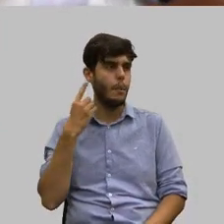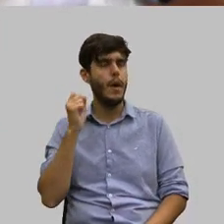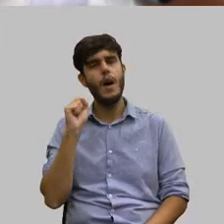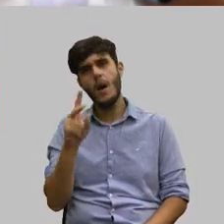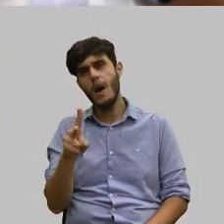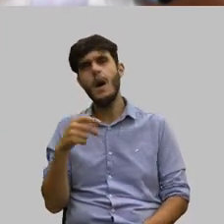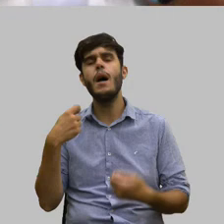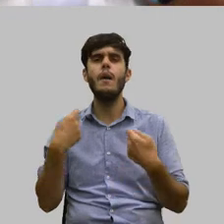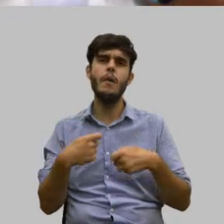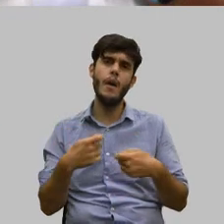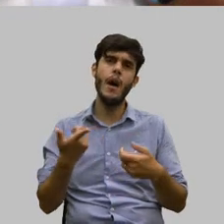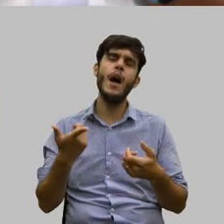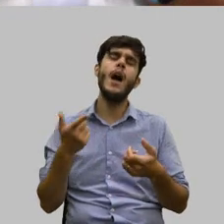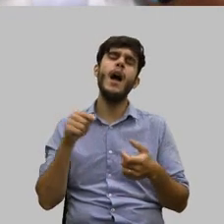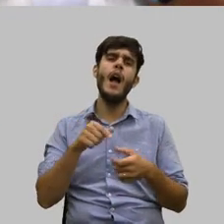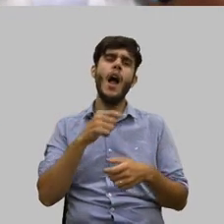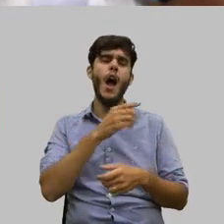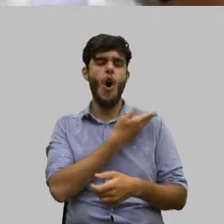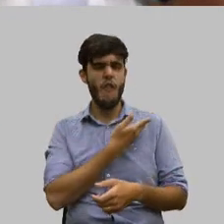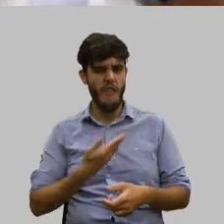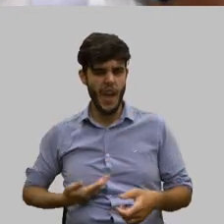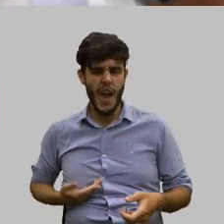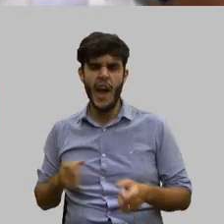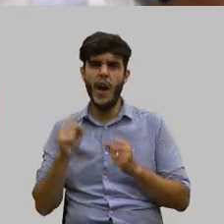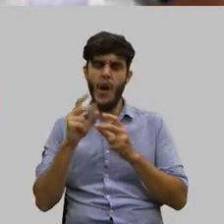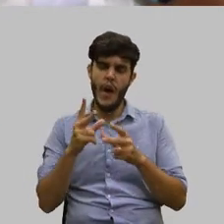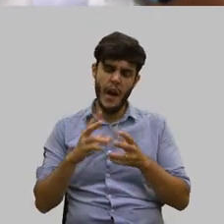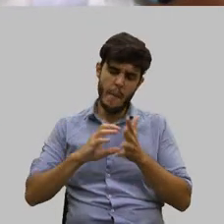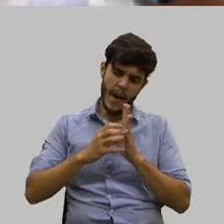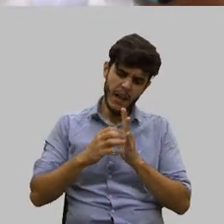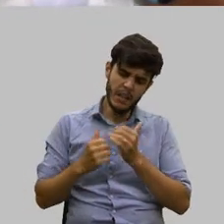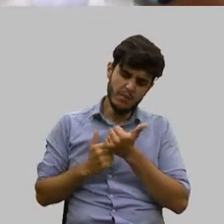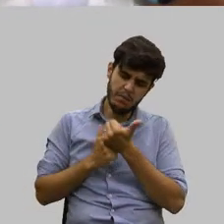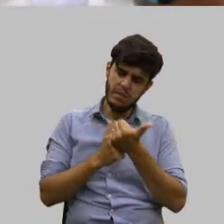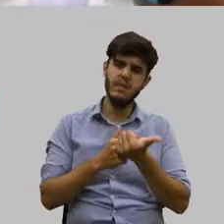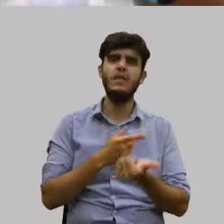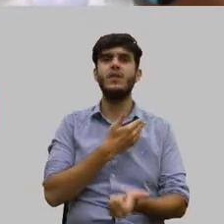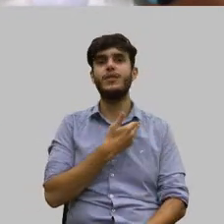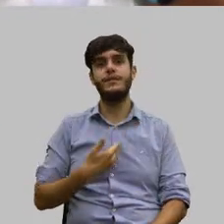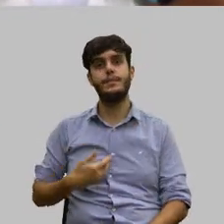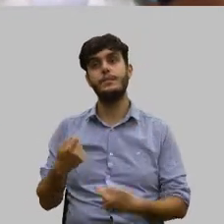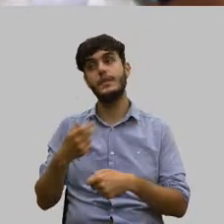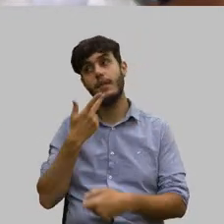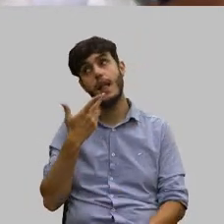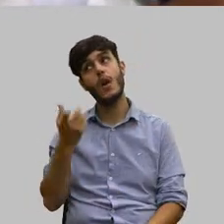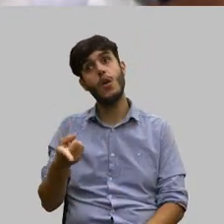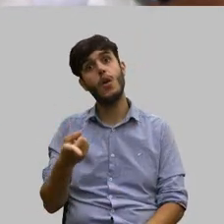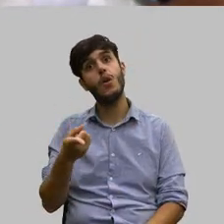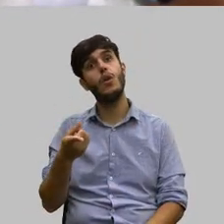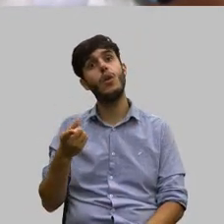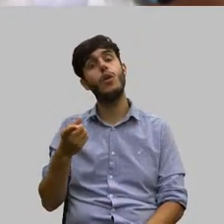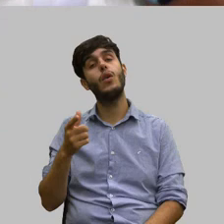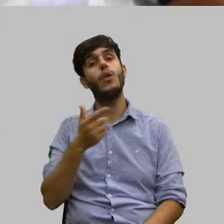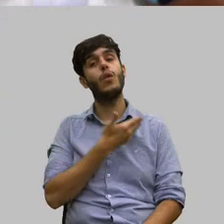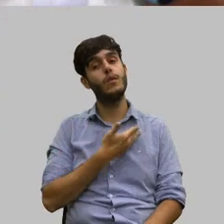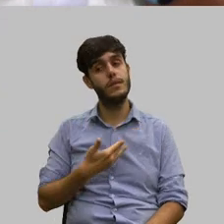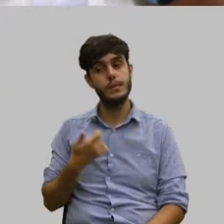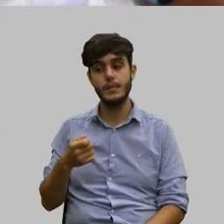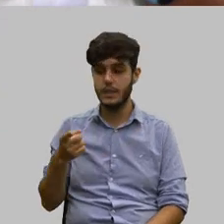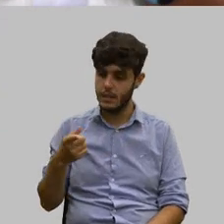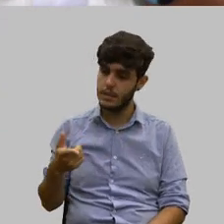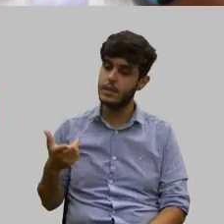base de governo do partido de apoio ao governo ele precisa dizer o governo Olha o senhor não tá aqui na outra ponta para ouvir o outro